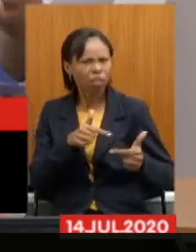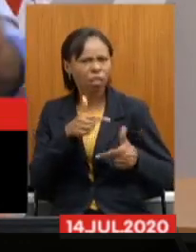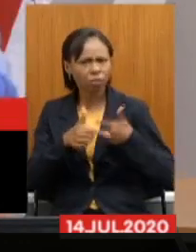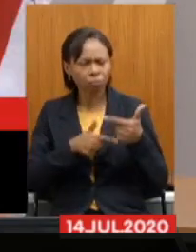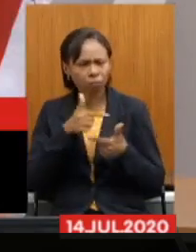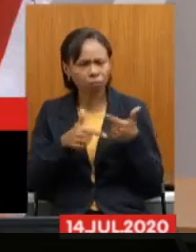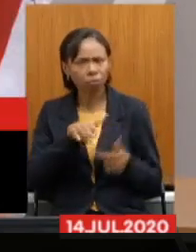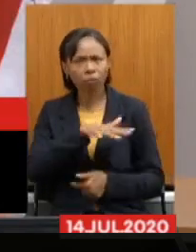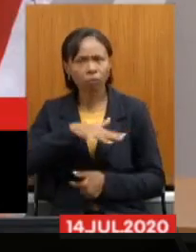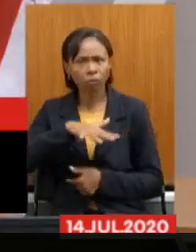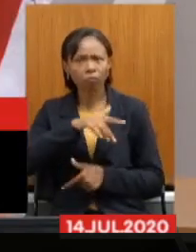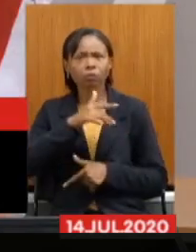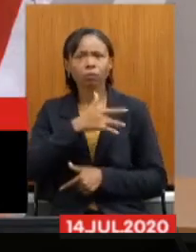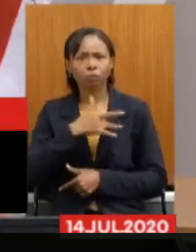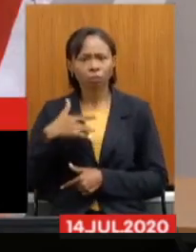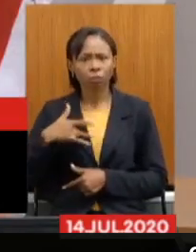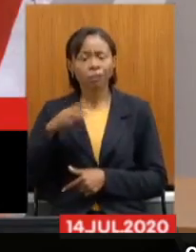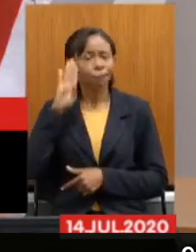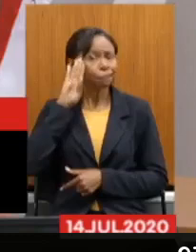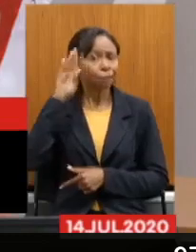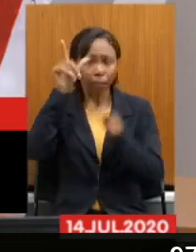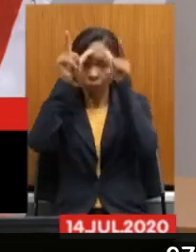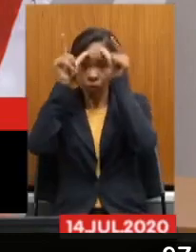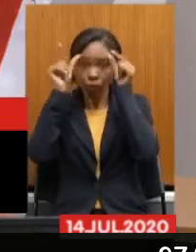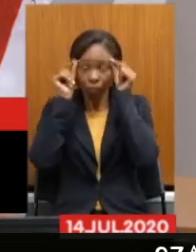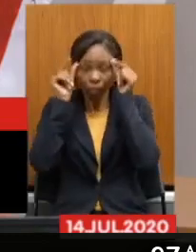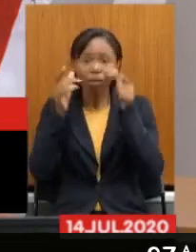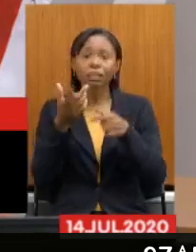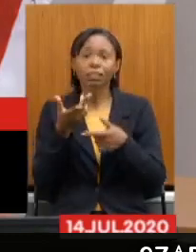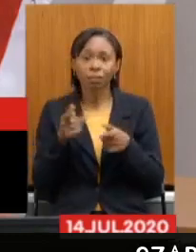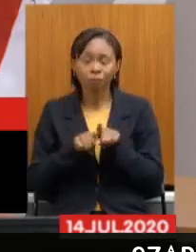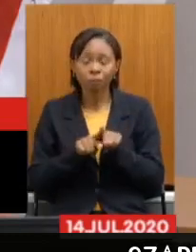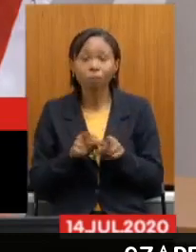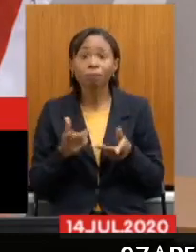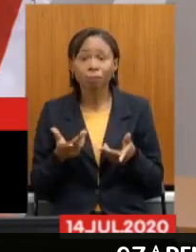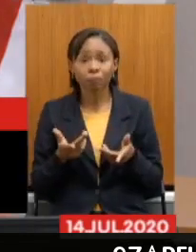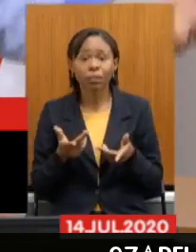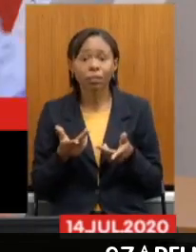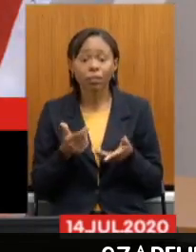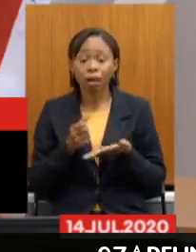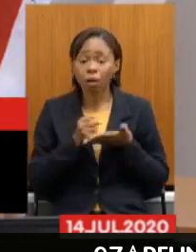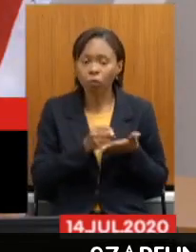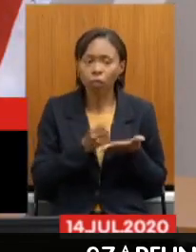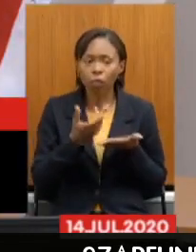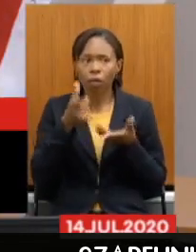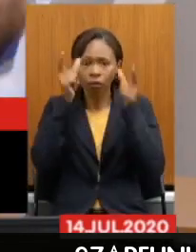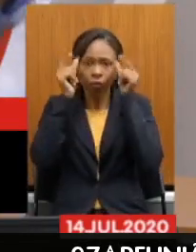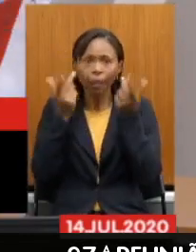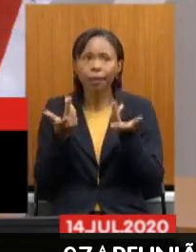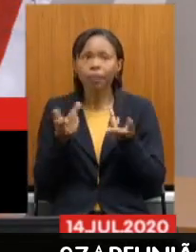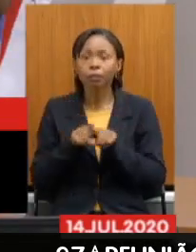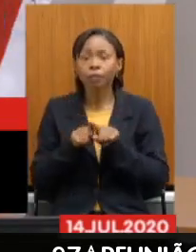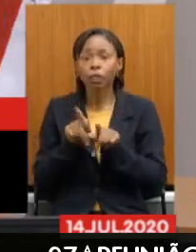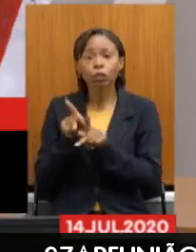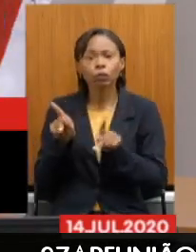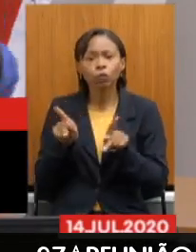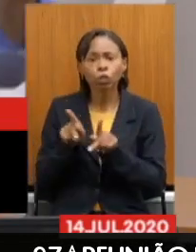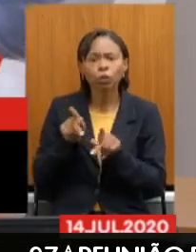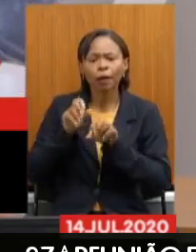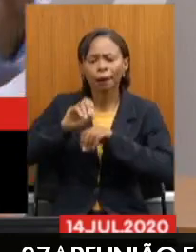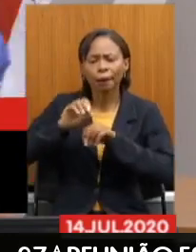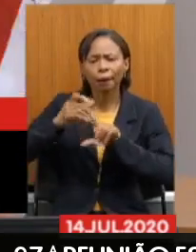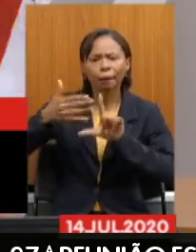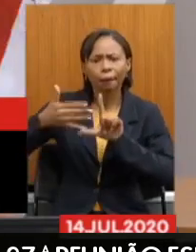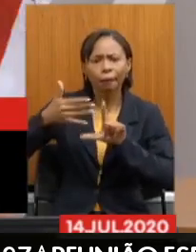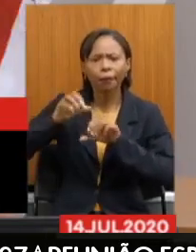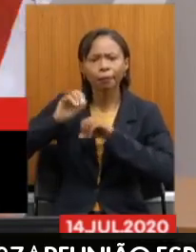da saúde, né, principalmente os enfermeiros, auxiliar de enfermagem, digamos, os professores nas suas aulas remotas, os